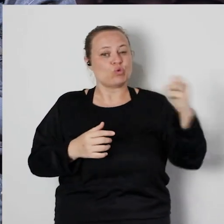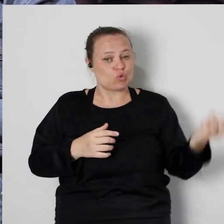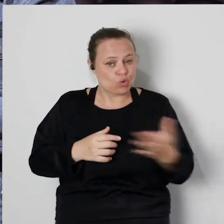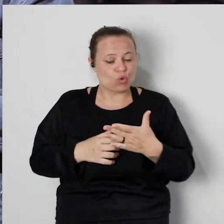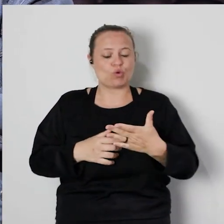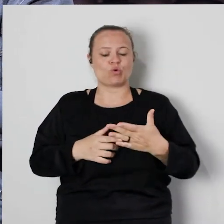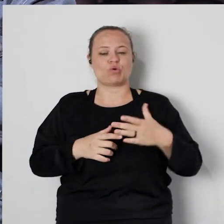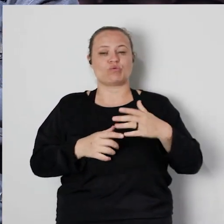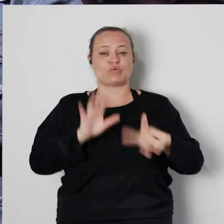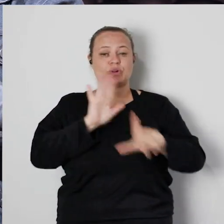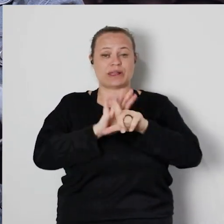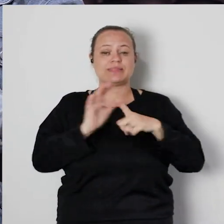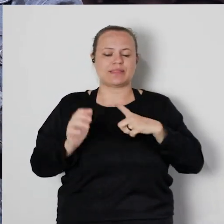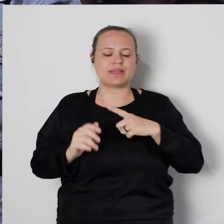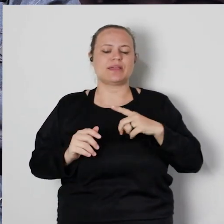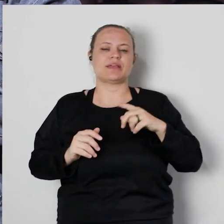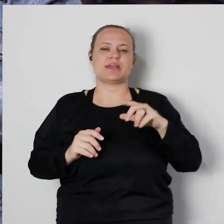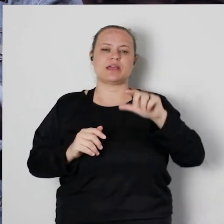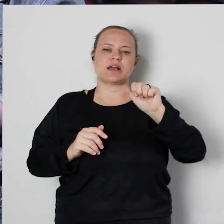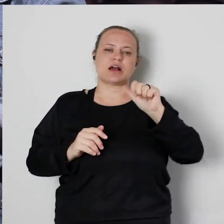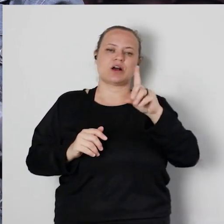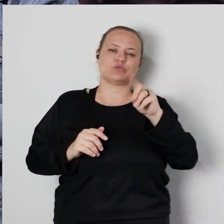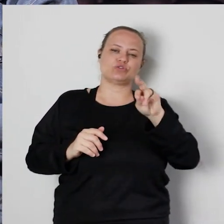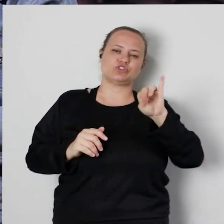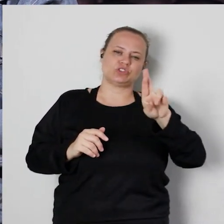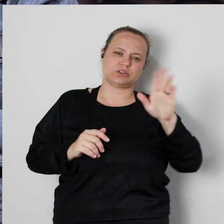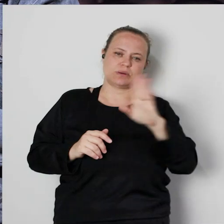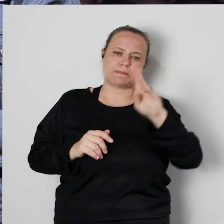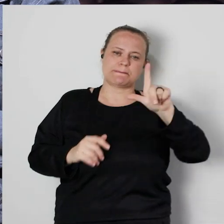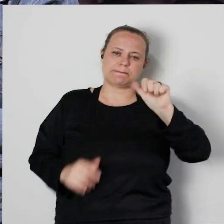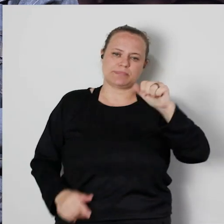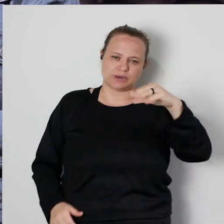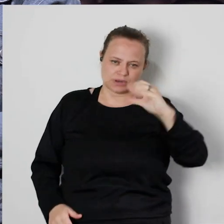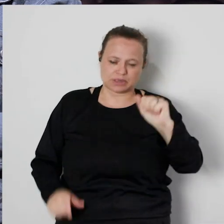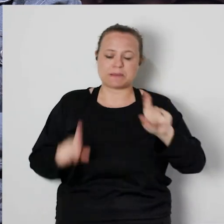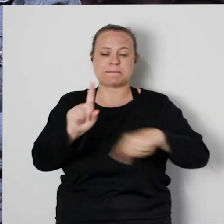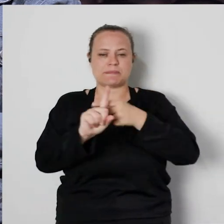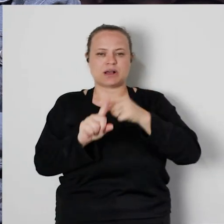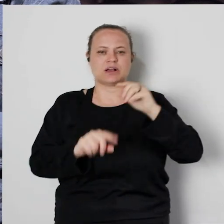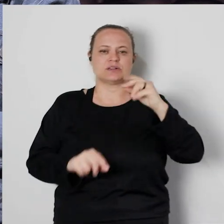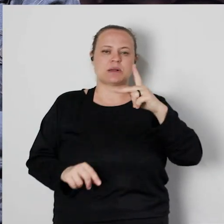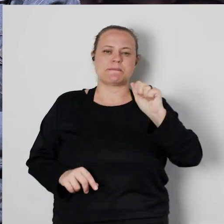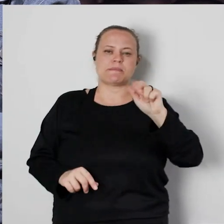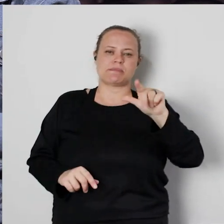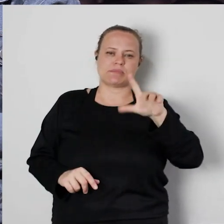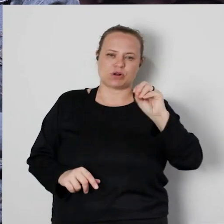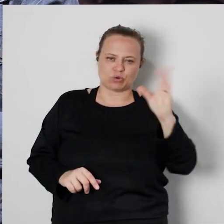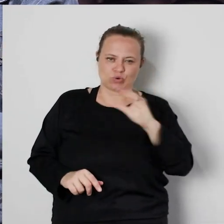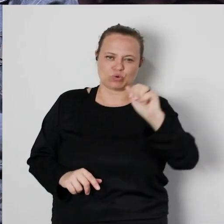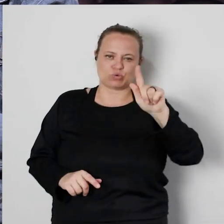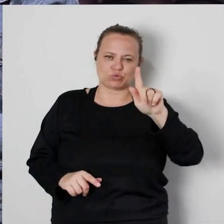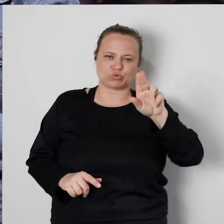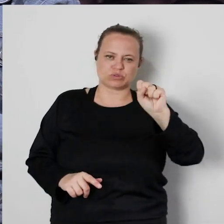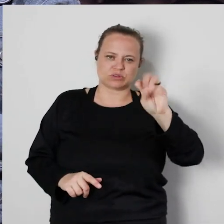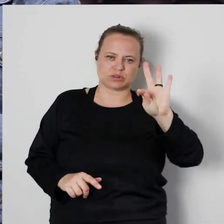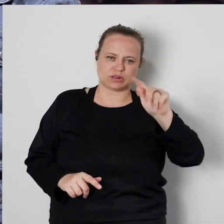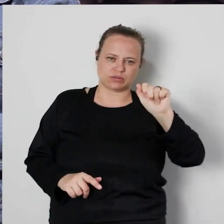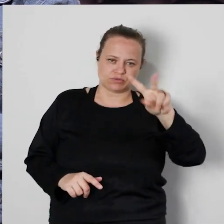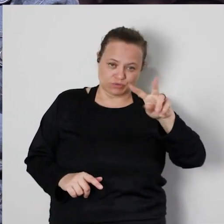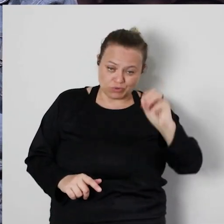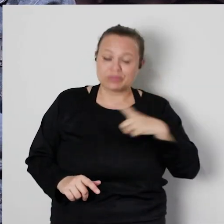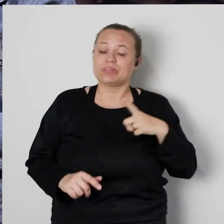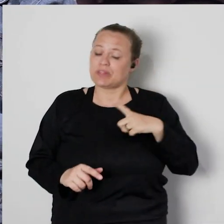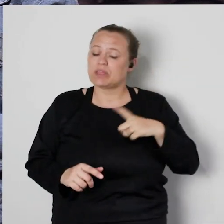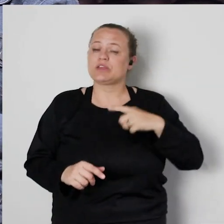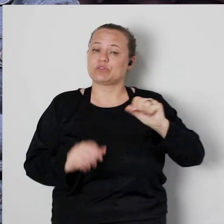cá outras surgiram, Aldir Blanc, está aí Paulo Gustavo para vir. Mas falando do sistema,